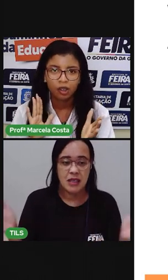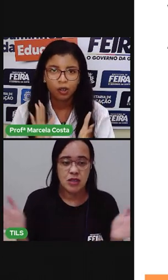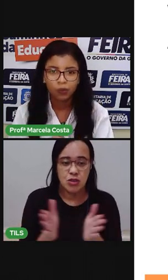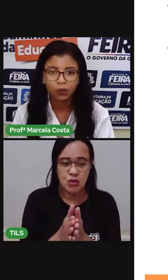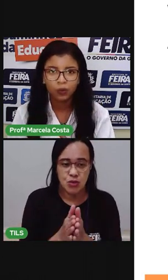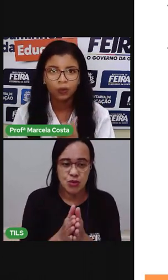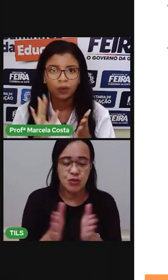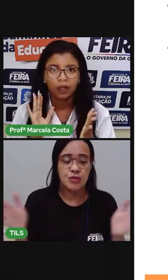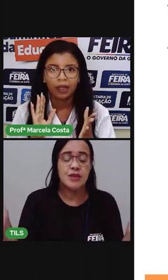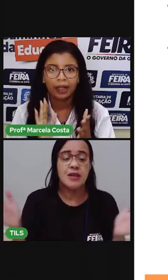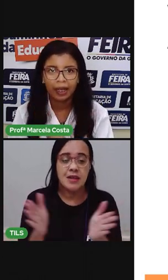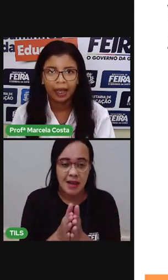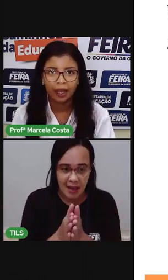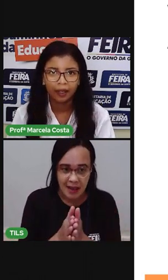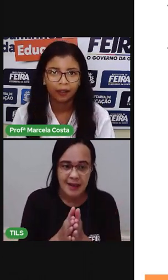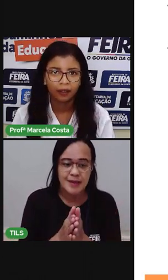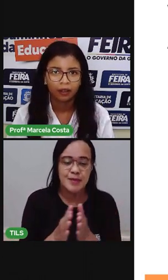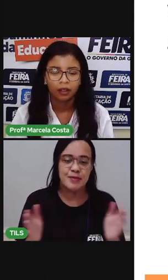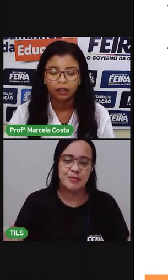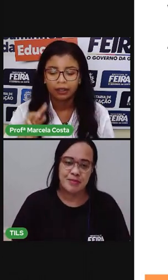Açúcar.